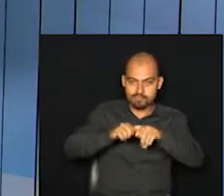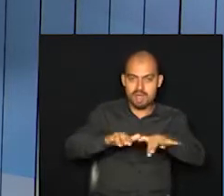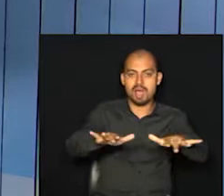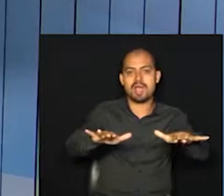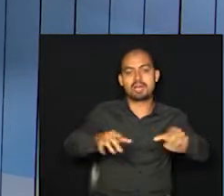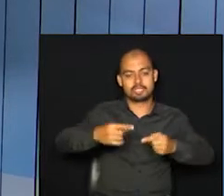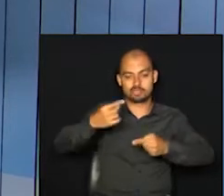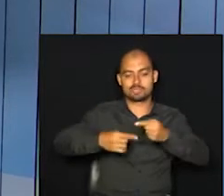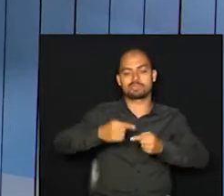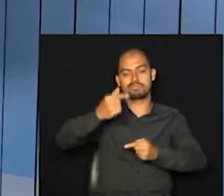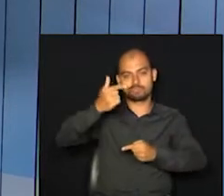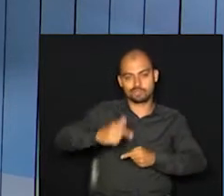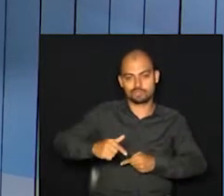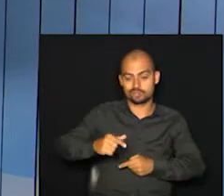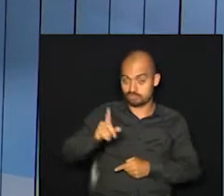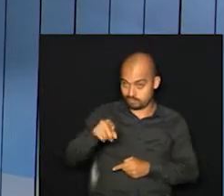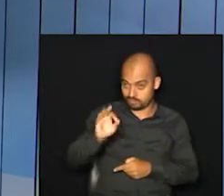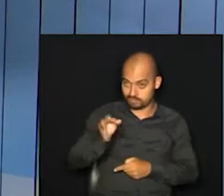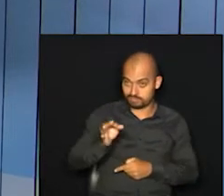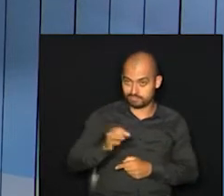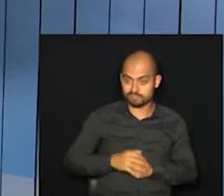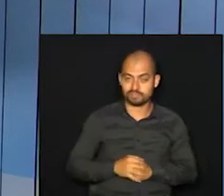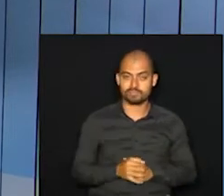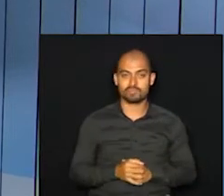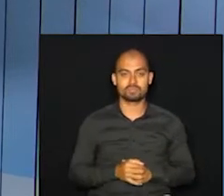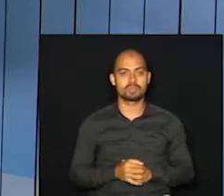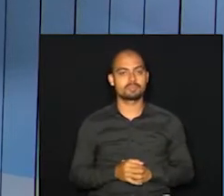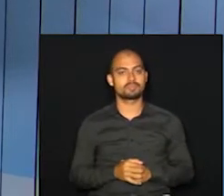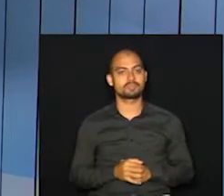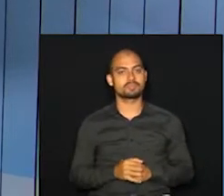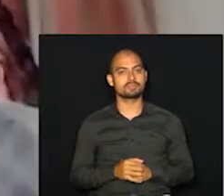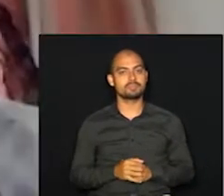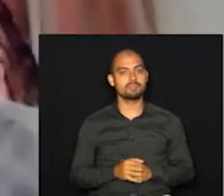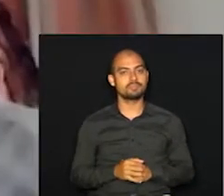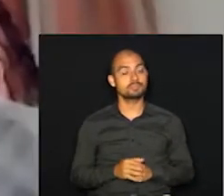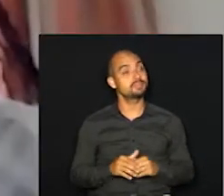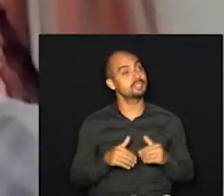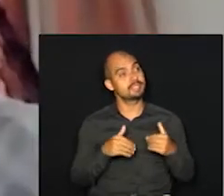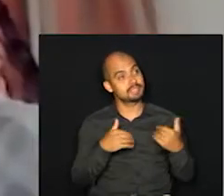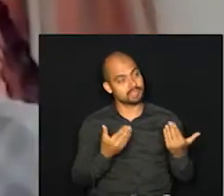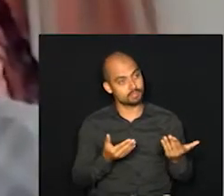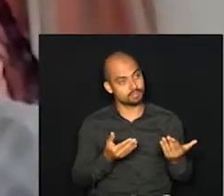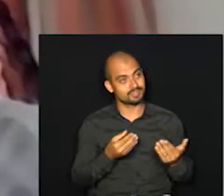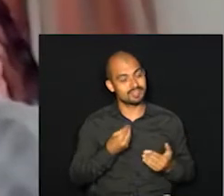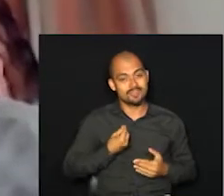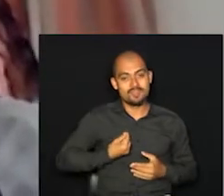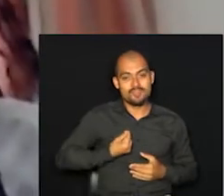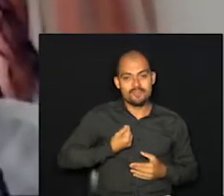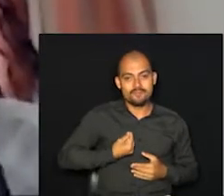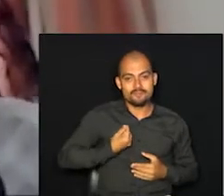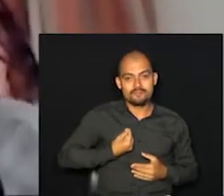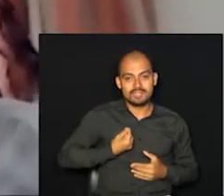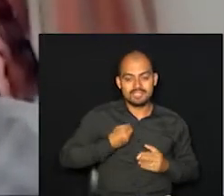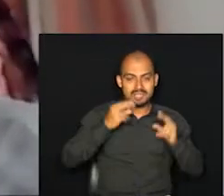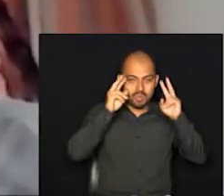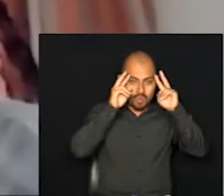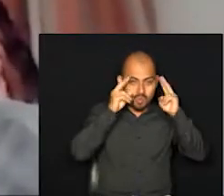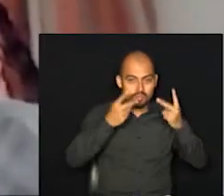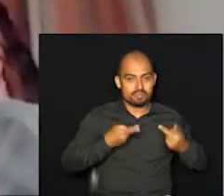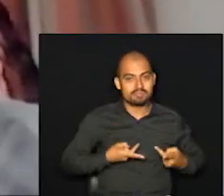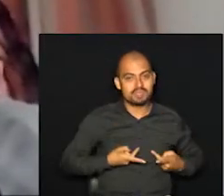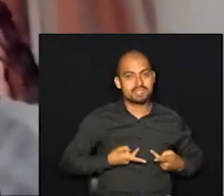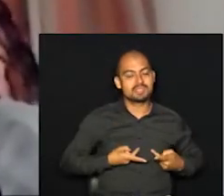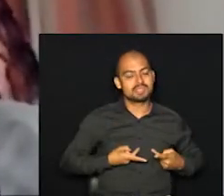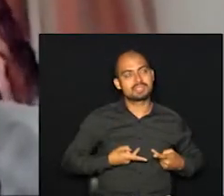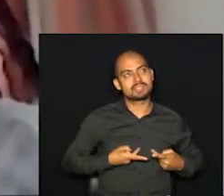também vai acontecer, né, professora? Então, essa questão das vidas humanas, quando você coloca, é porque muitas